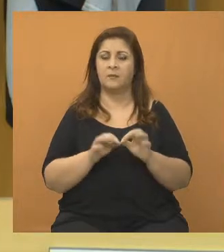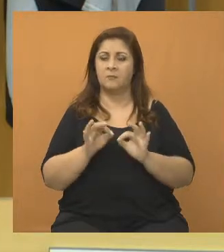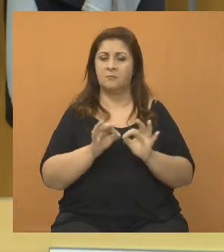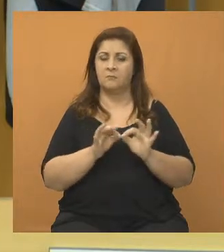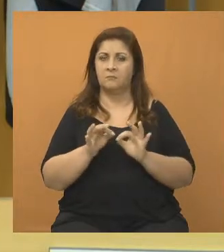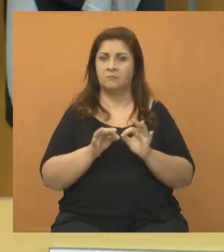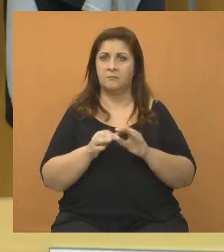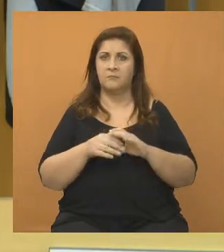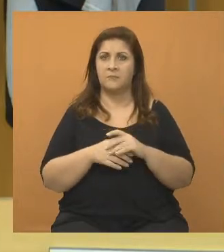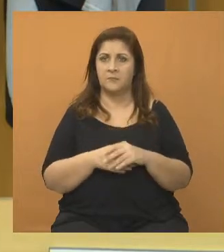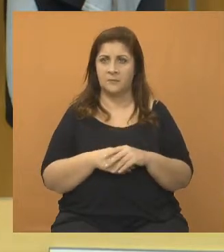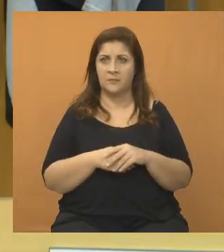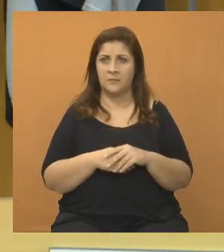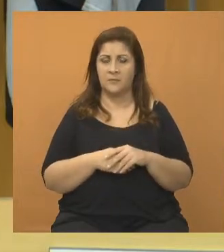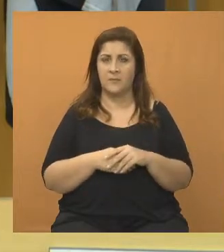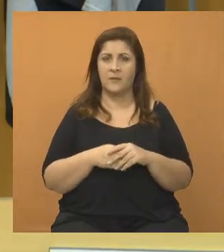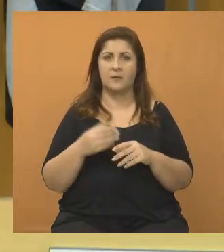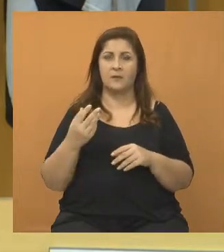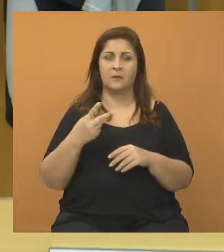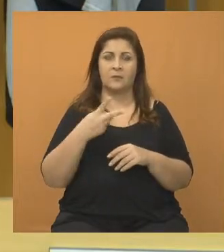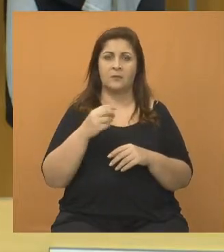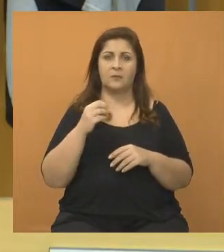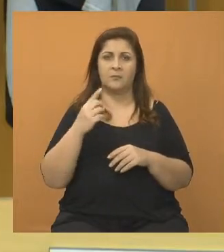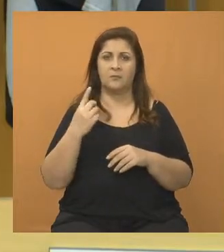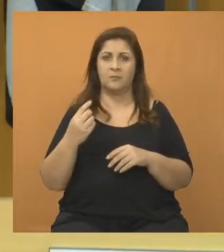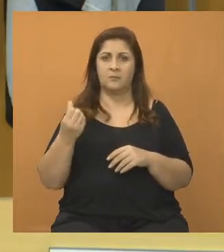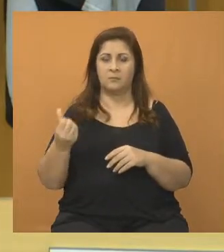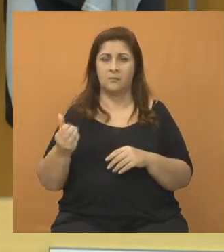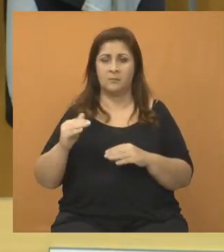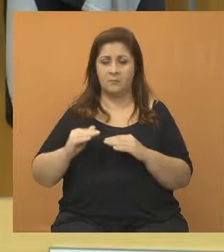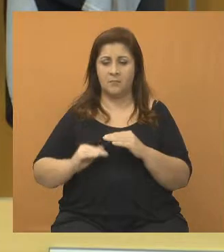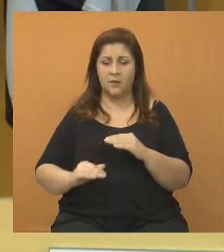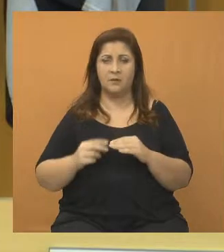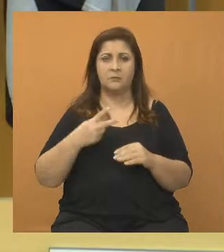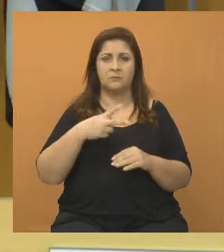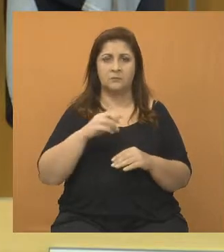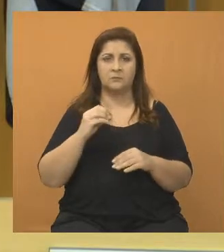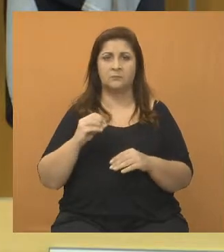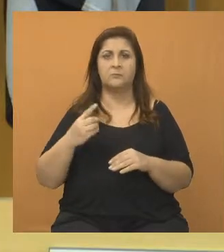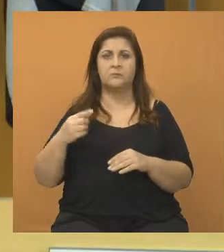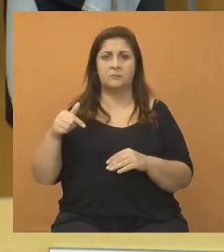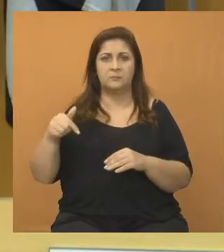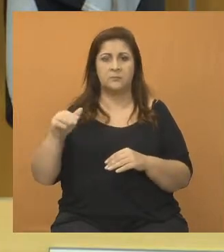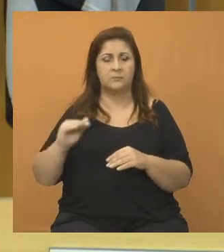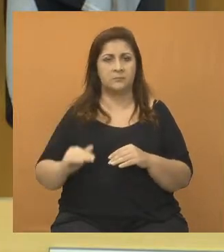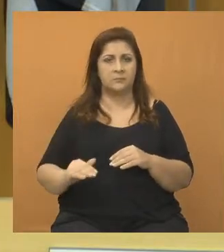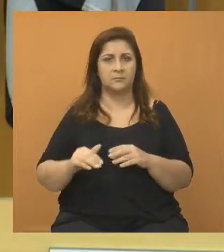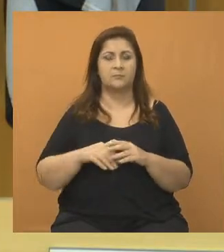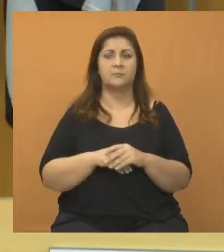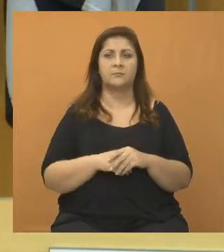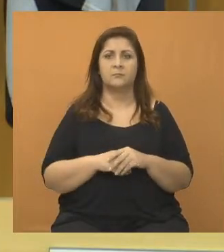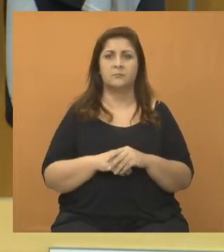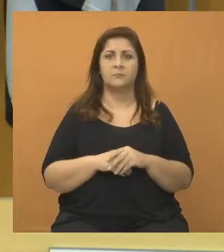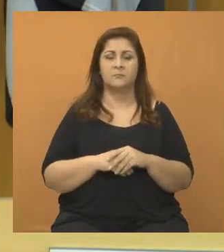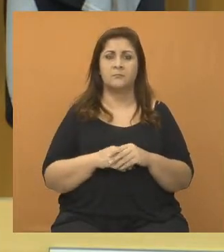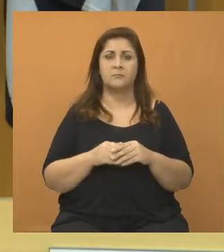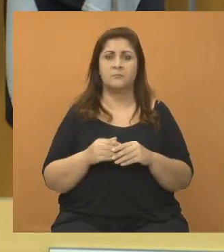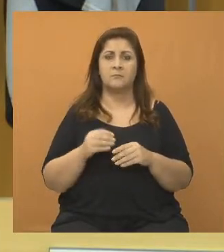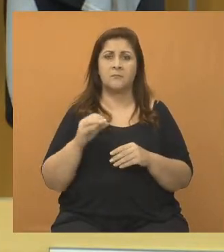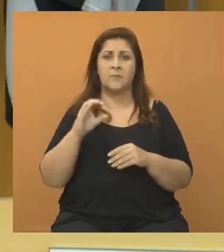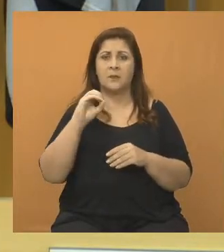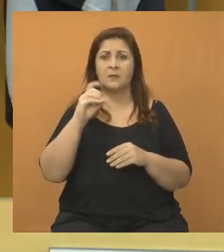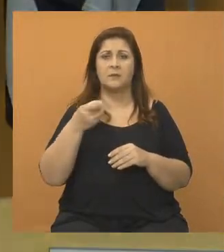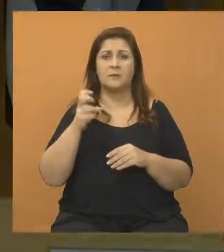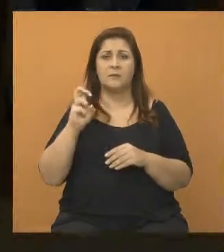da LIC, né? Ela veio 2016 e 2017, ela estava baixa, ela estava em um pouco mais de 0,5%, e agora a gente